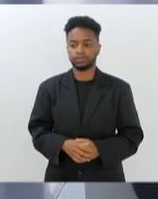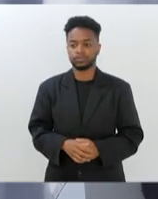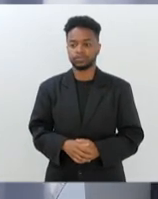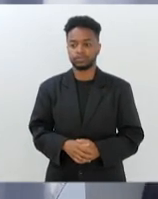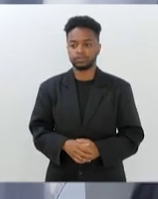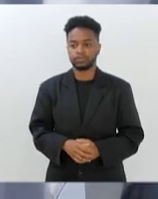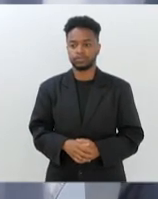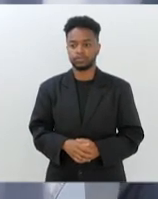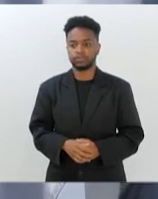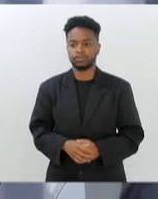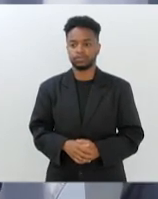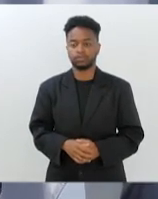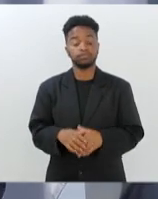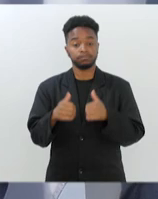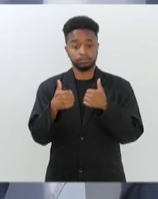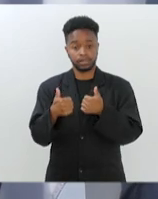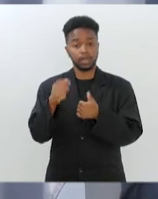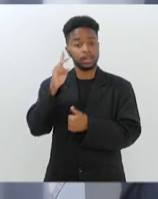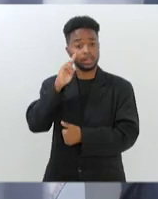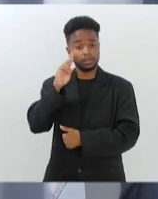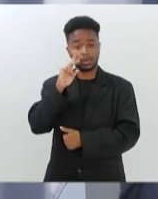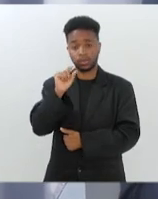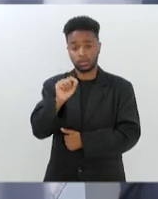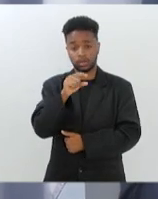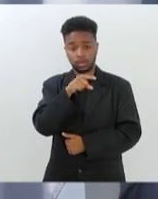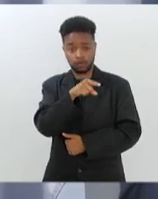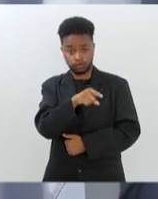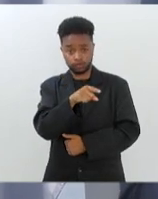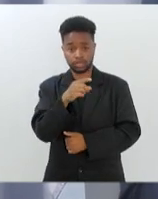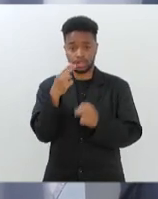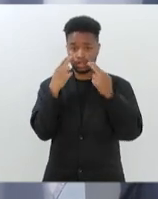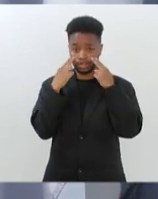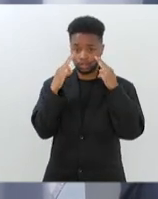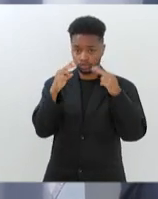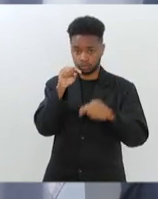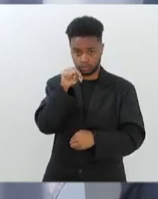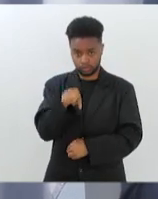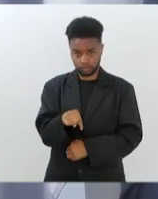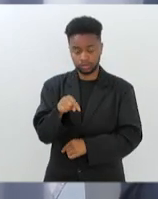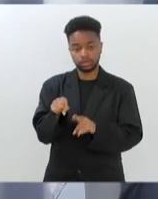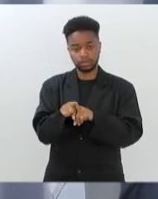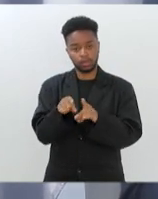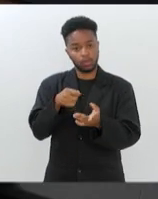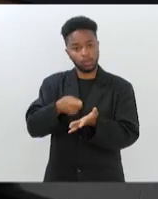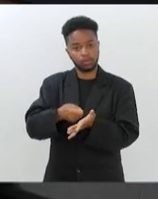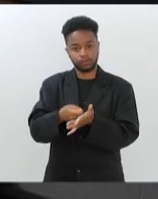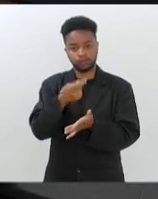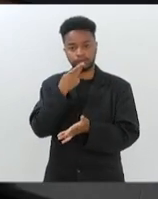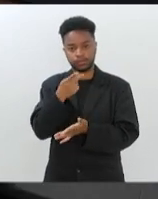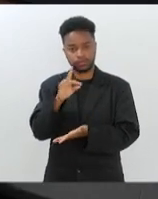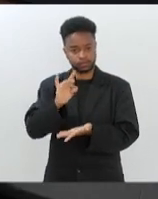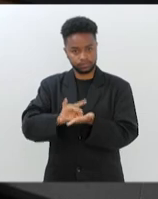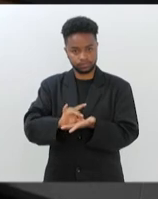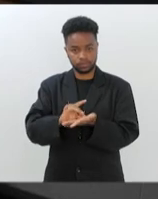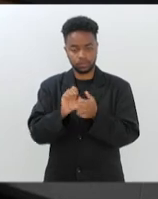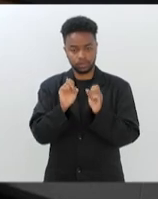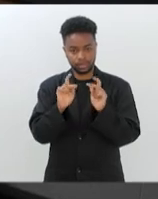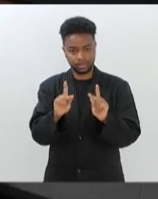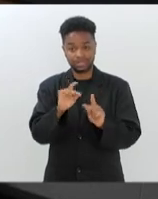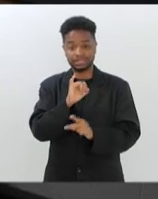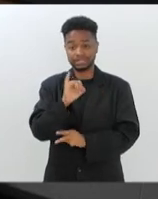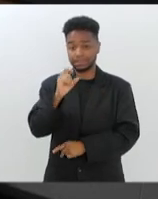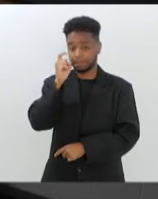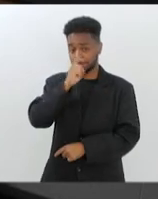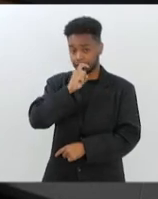sua sim Lembrando que Senor tá em condição de ser testemunha aqui e tem obrigação de dizer a verdade caso o Senhor